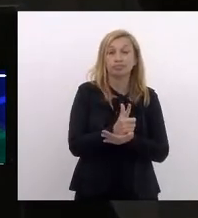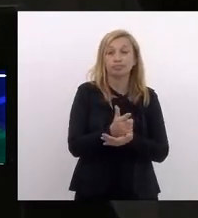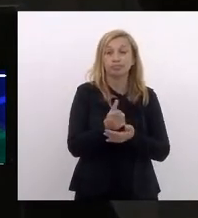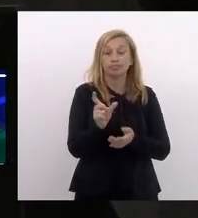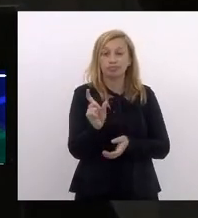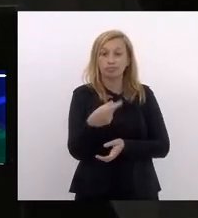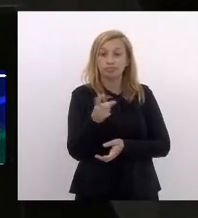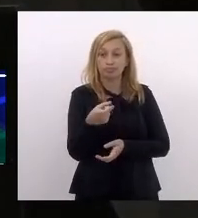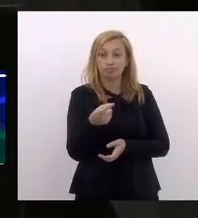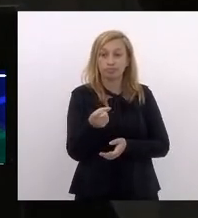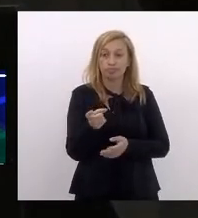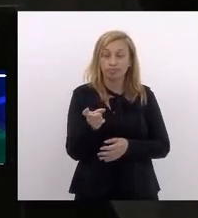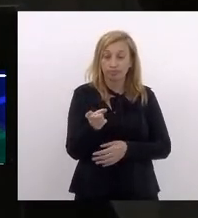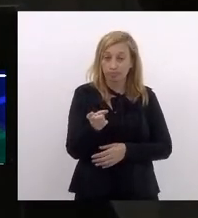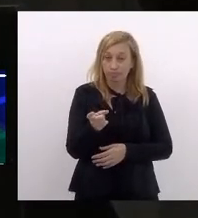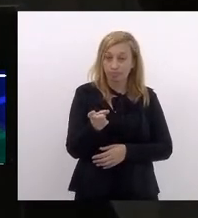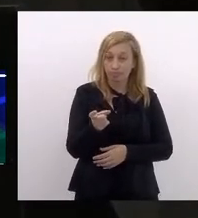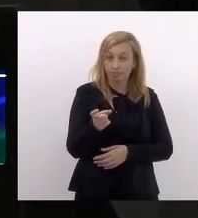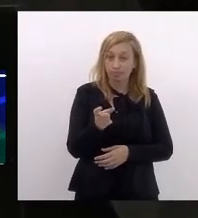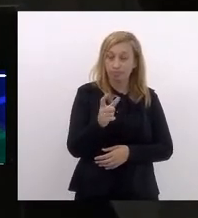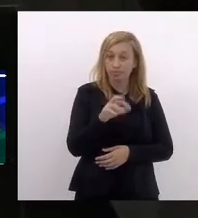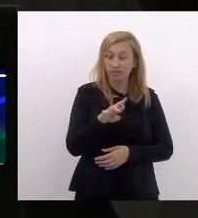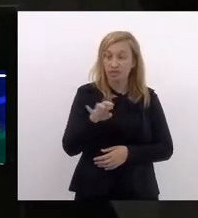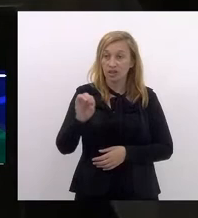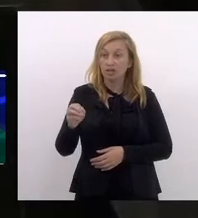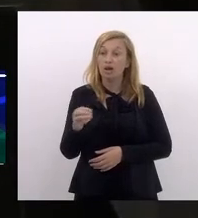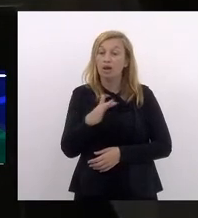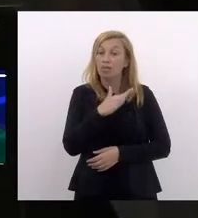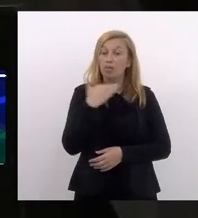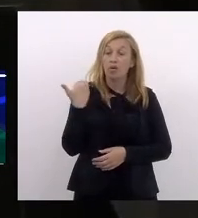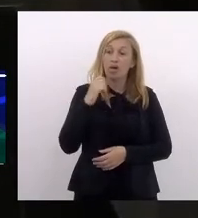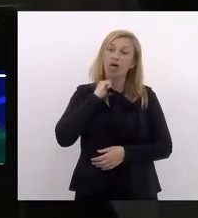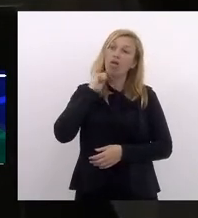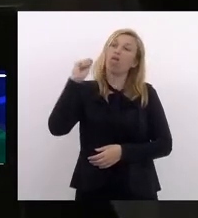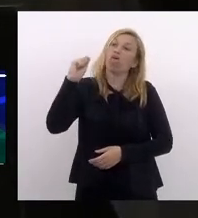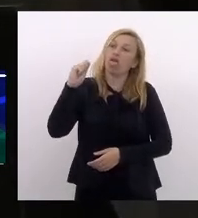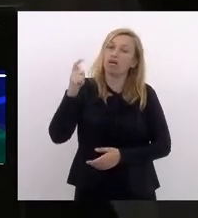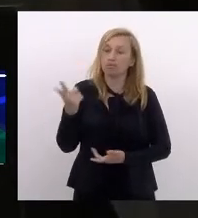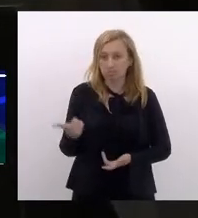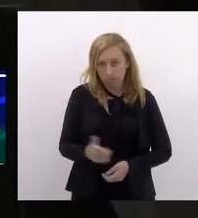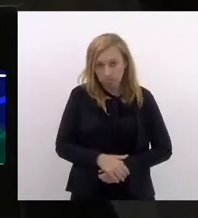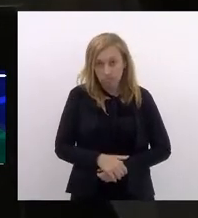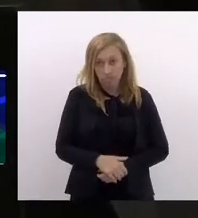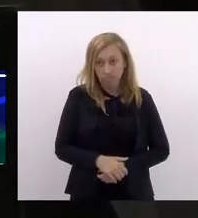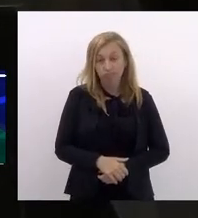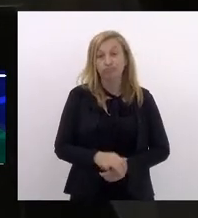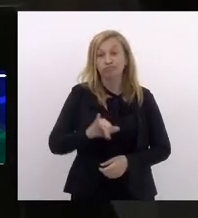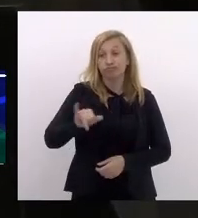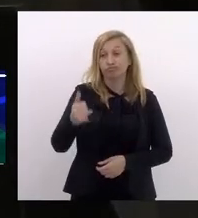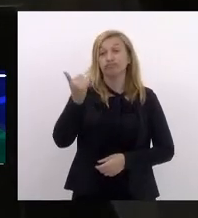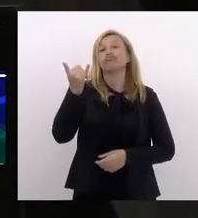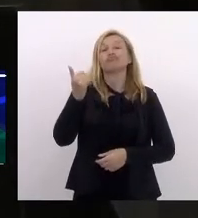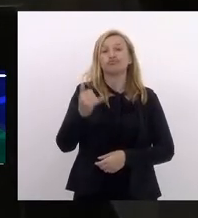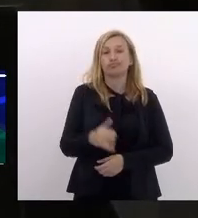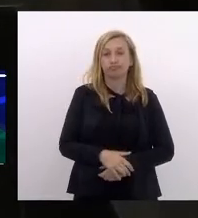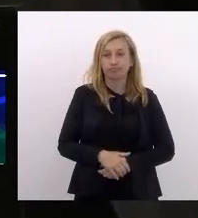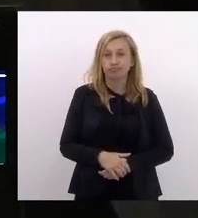de crédito é morrer enforcado por juros